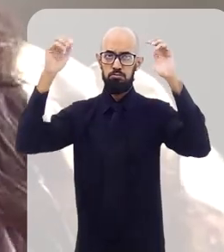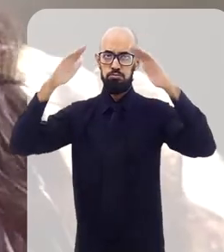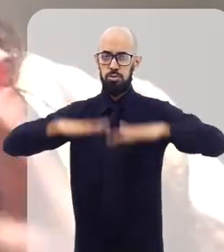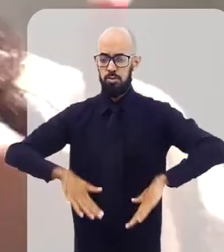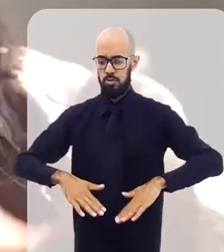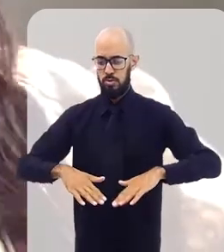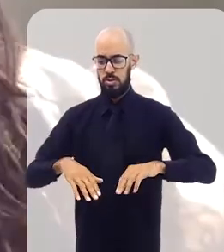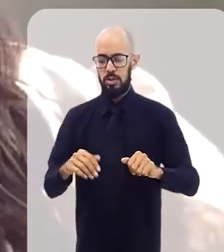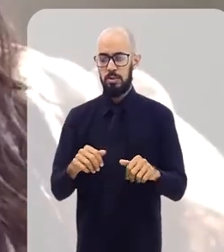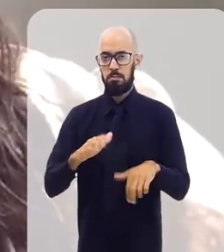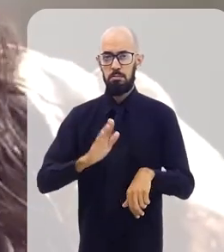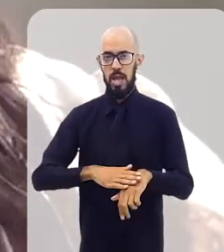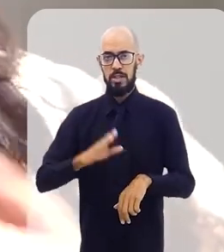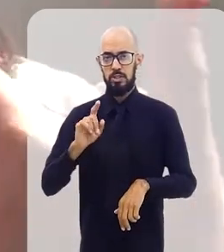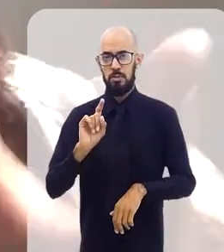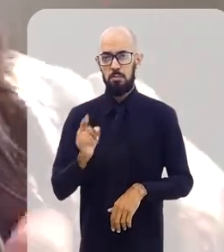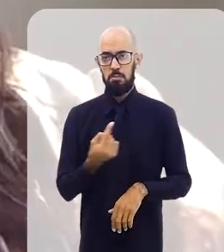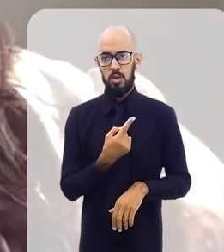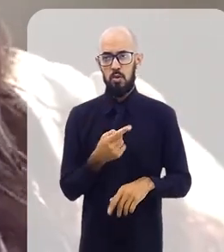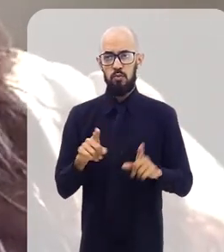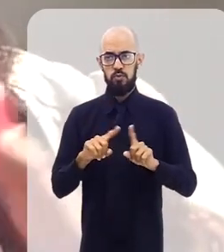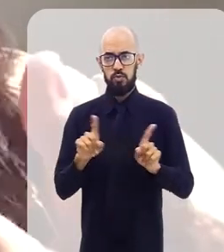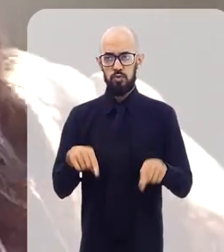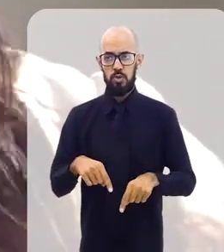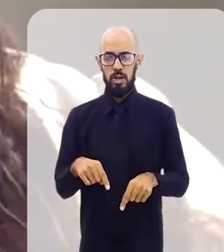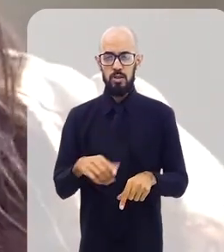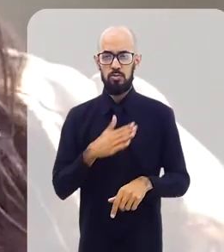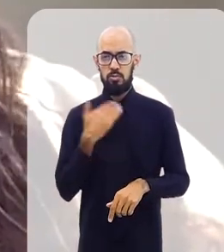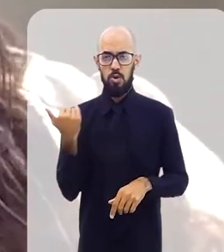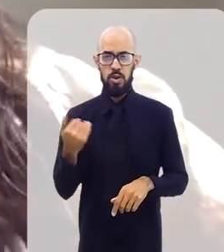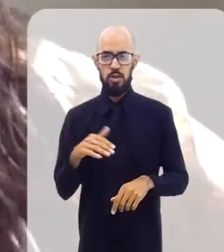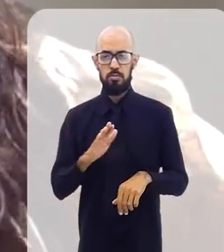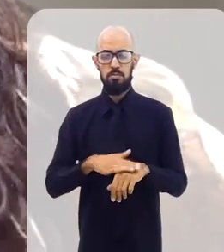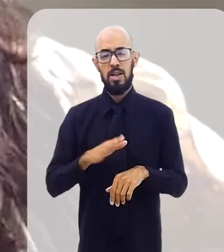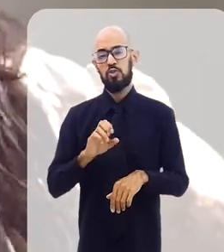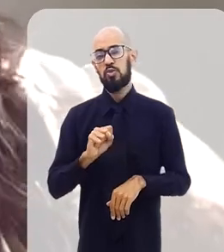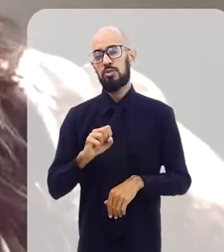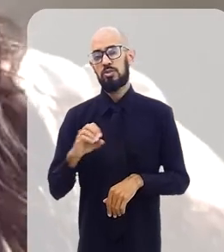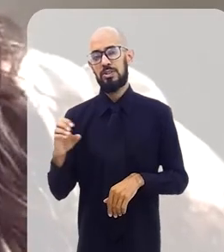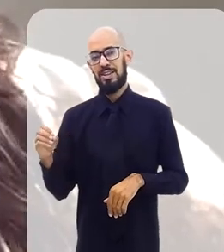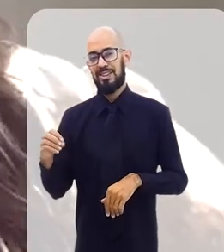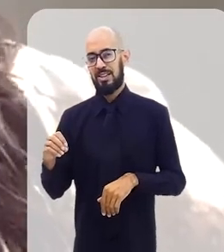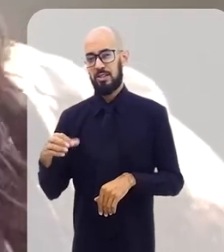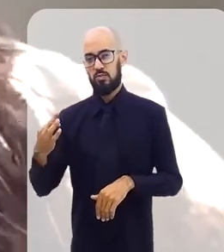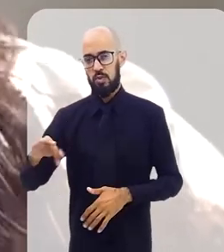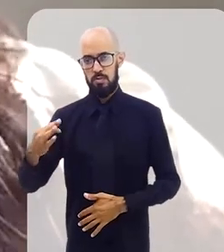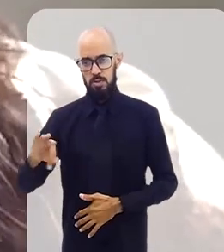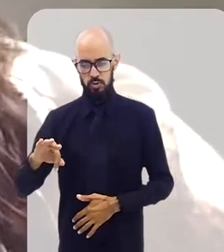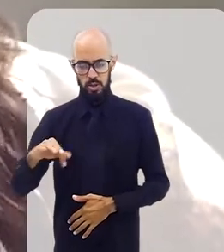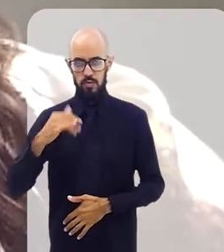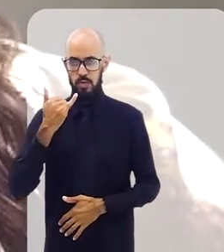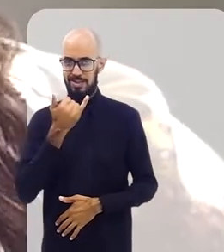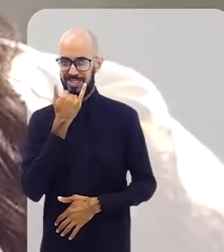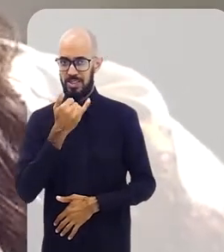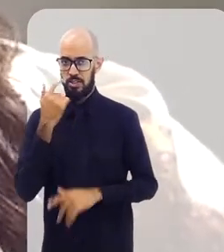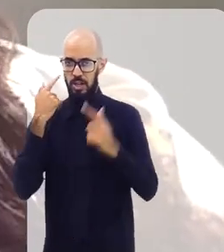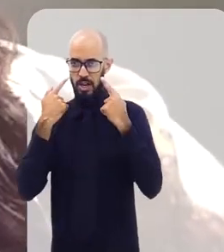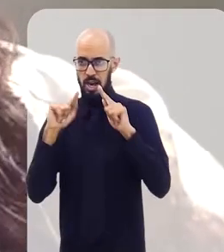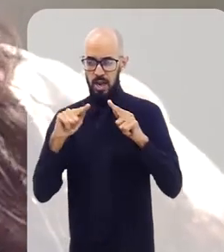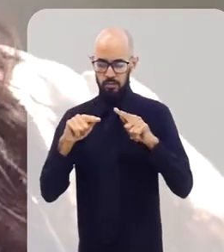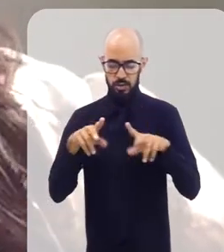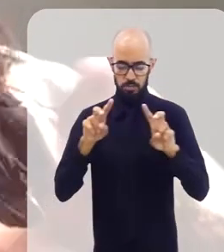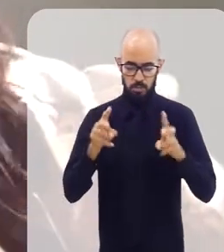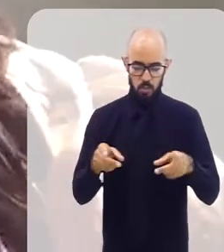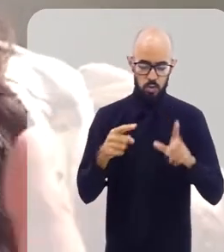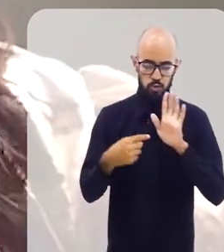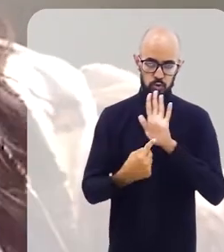dia nós perdemos mais de 1.000 pessoas e mais de 2.500 ficaram feridas. Então, é um acidente muito grave e eu acho que ele serviu